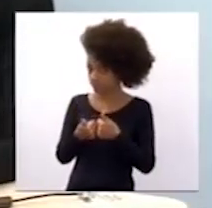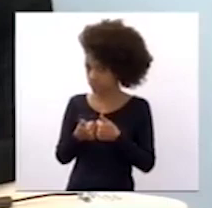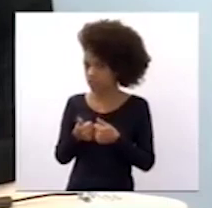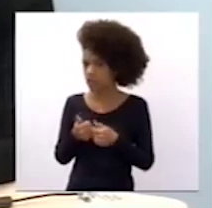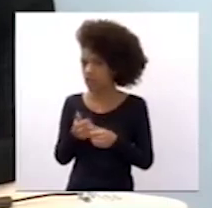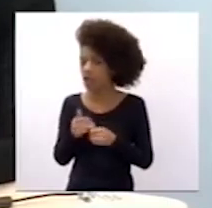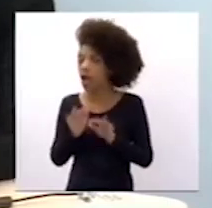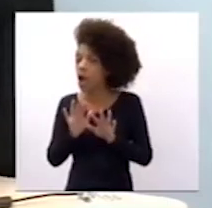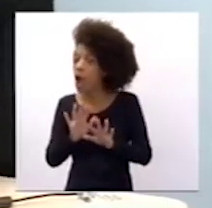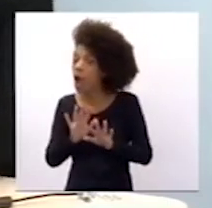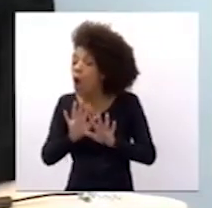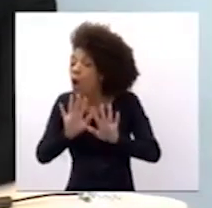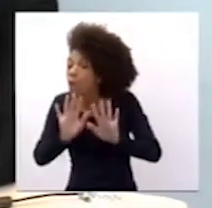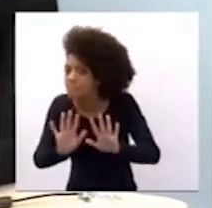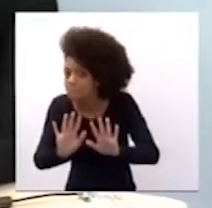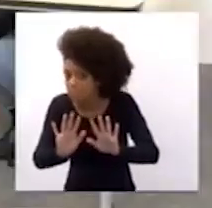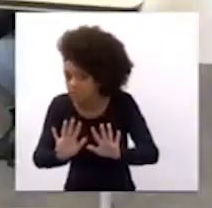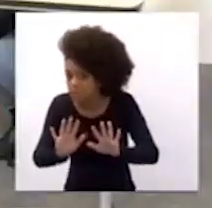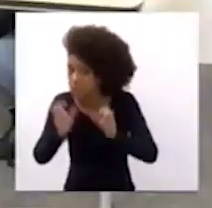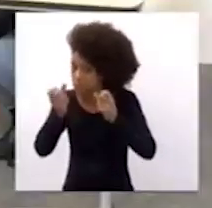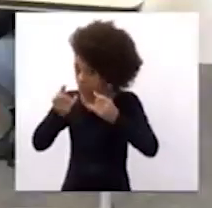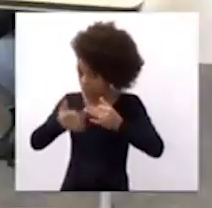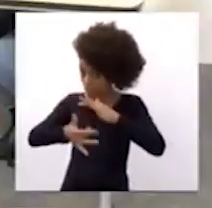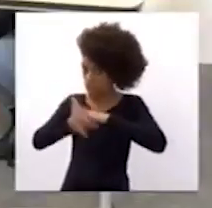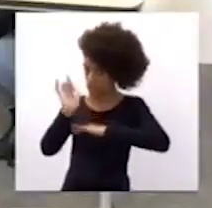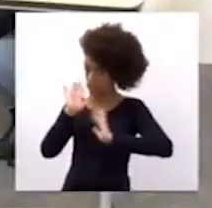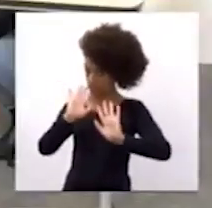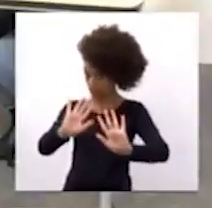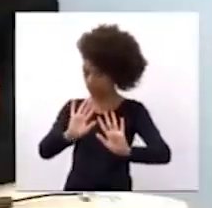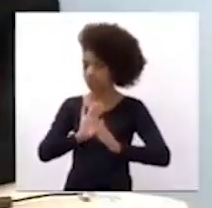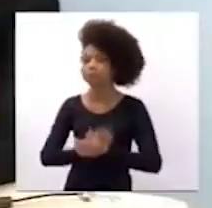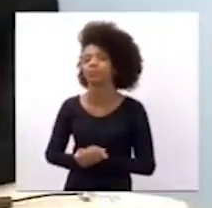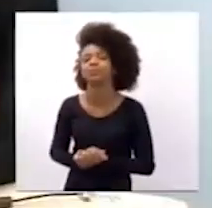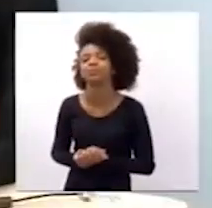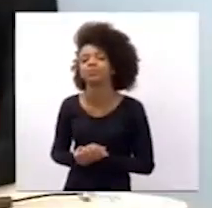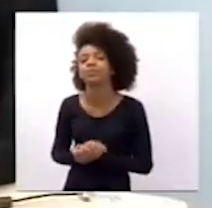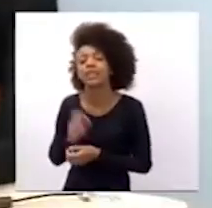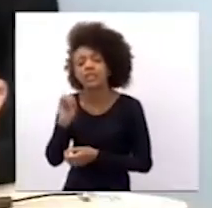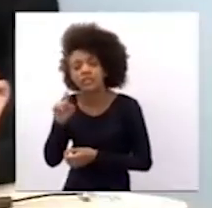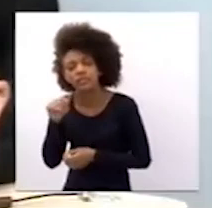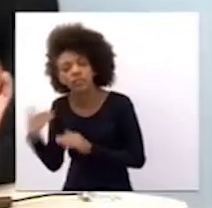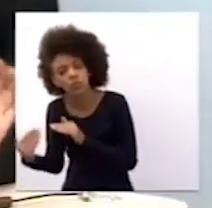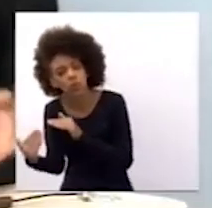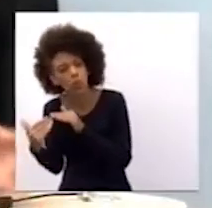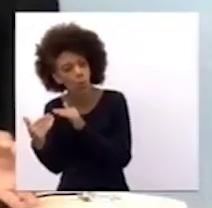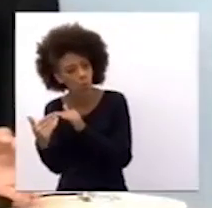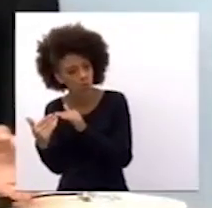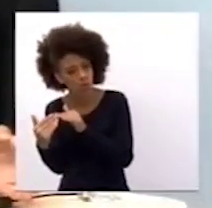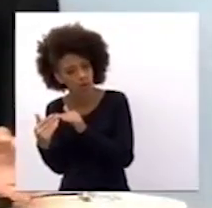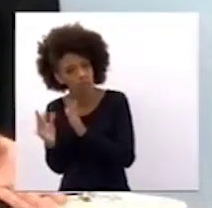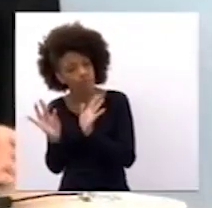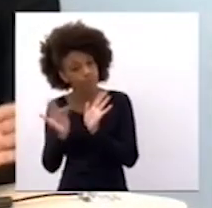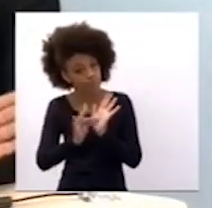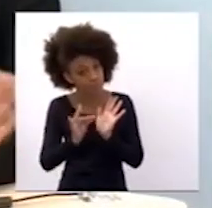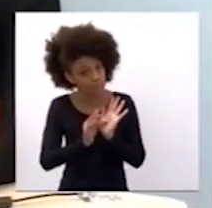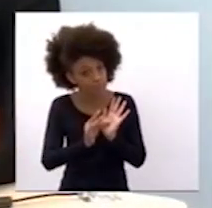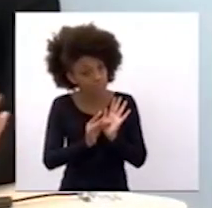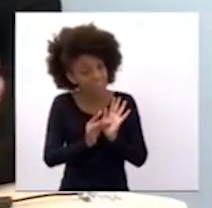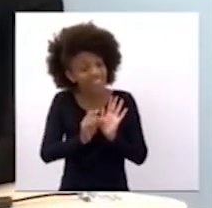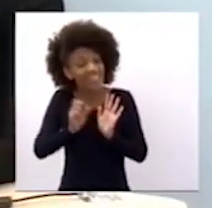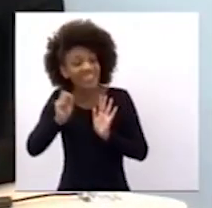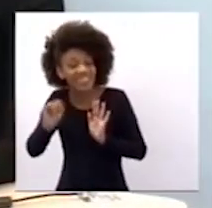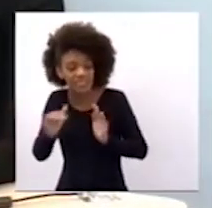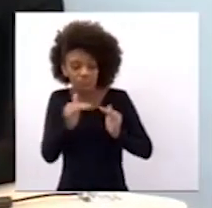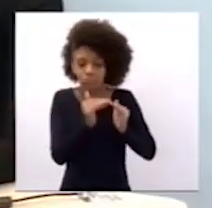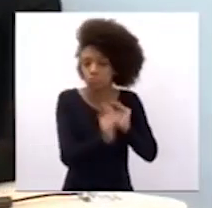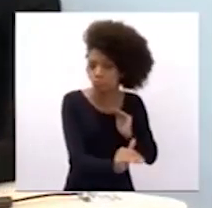né? vocês vão dizer isso, mas deixa eu explicar como é que vai ser essa dinâmica. Se vocês concordam, vocês vão colocar que é verdadeira. Se vocês